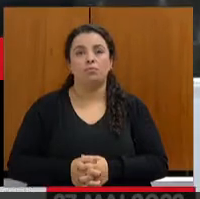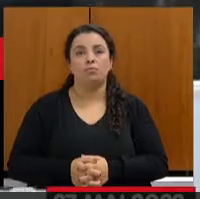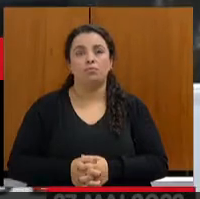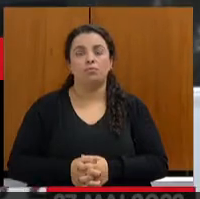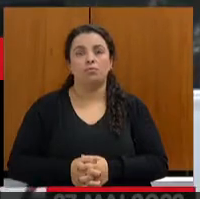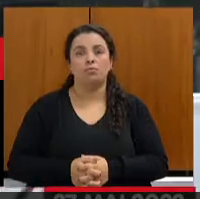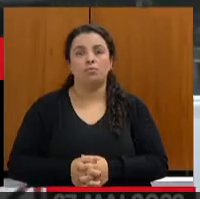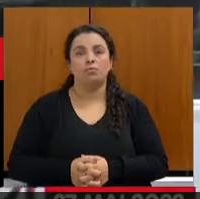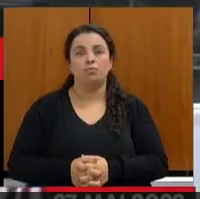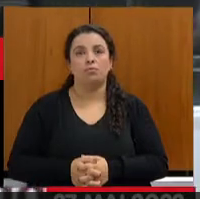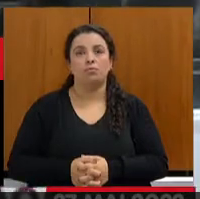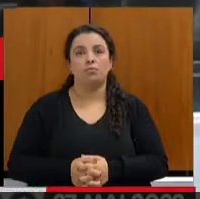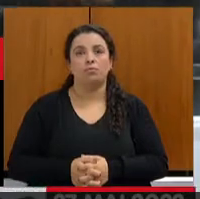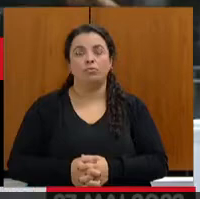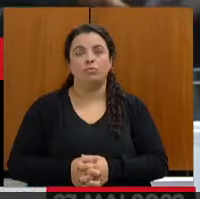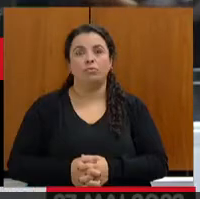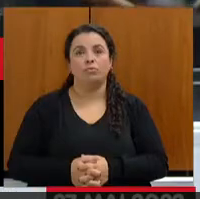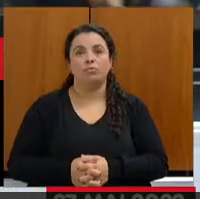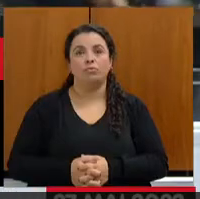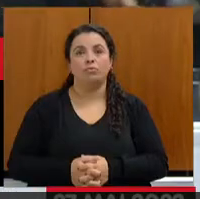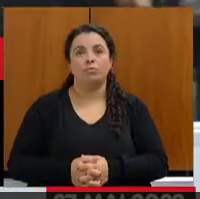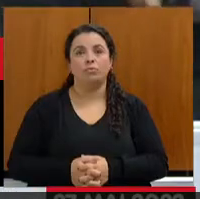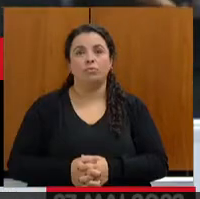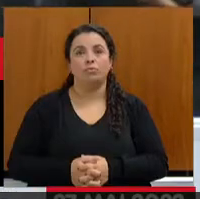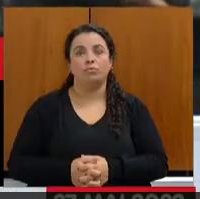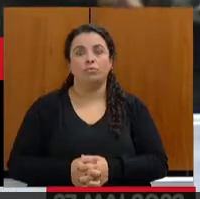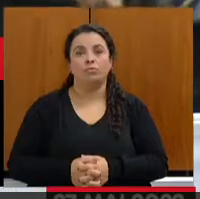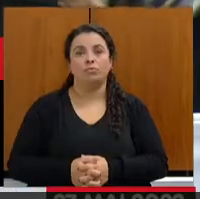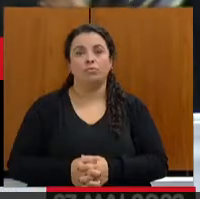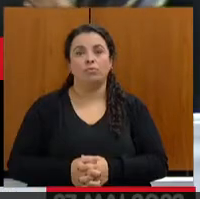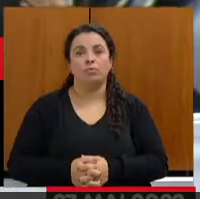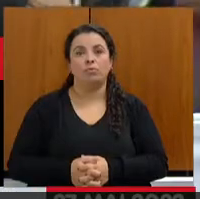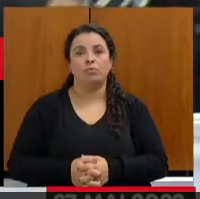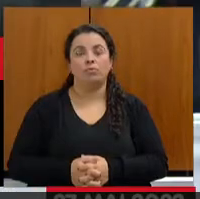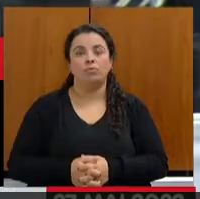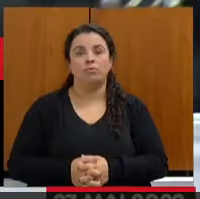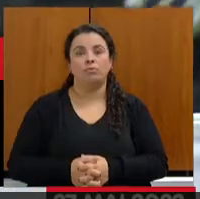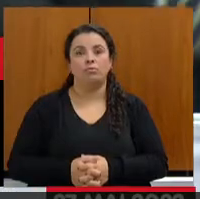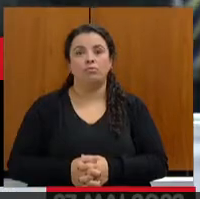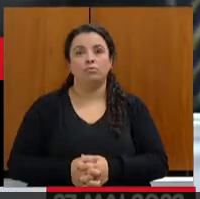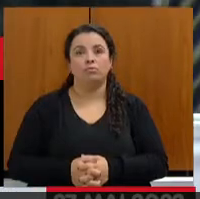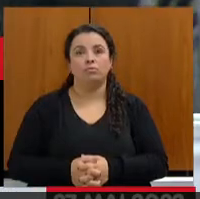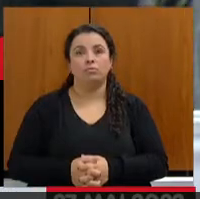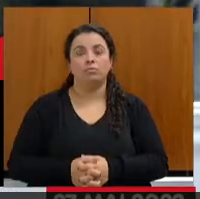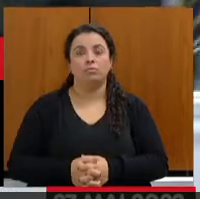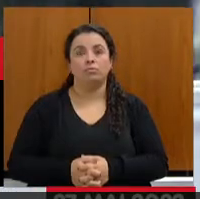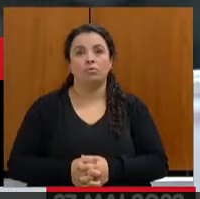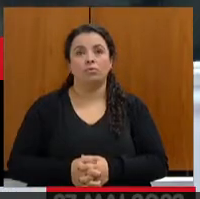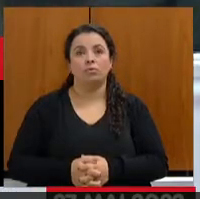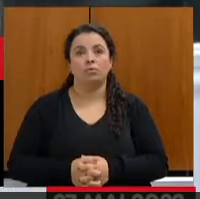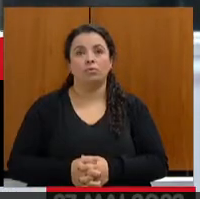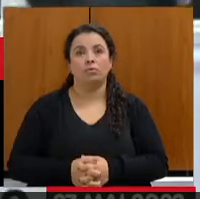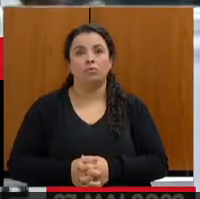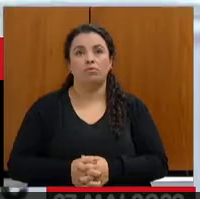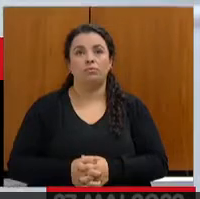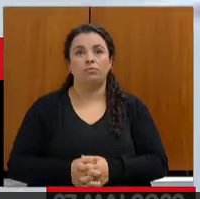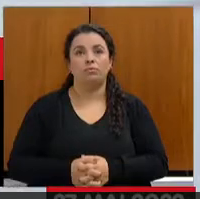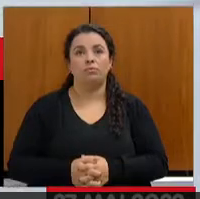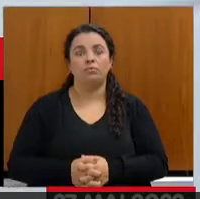E aí E aí G1